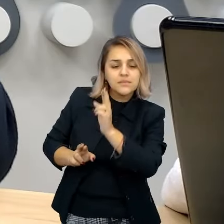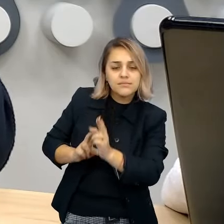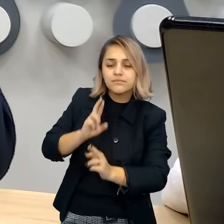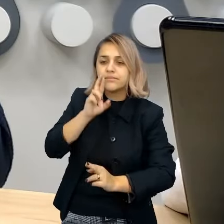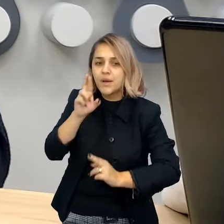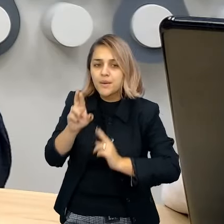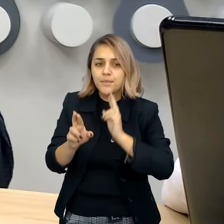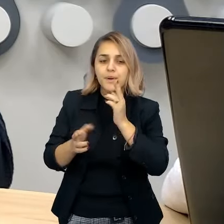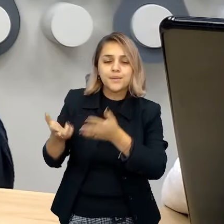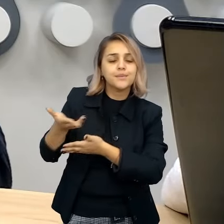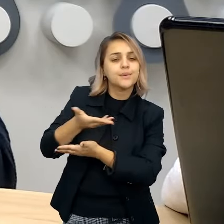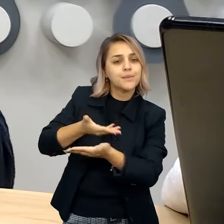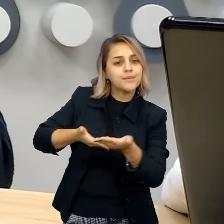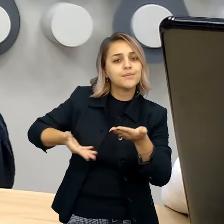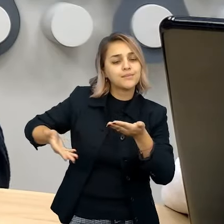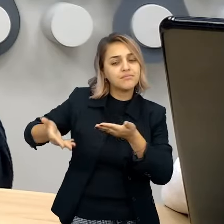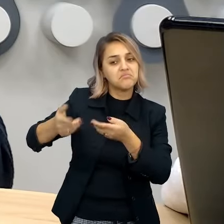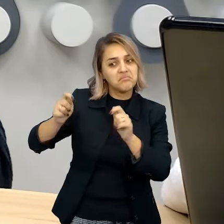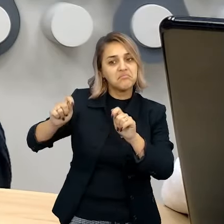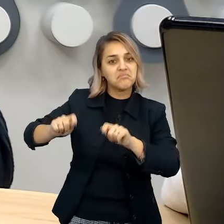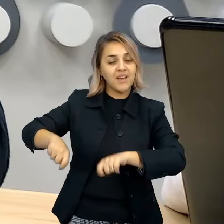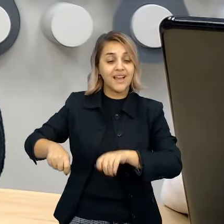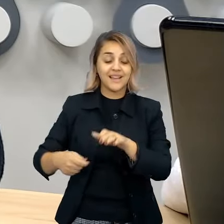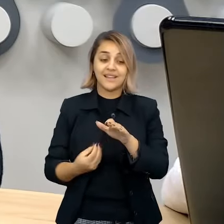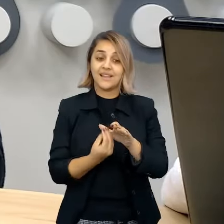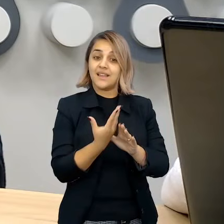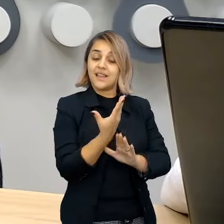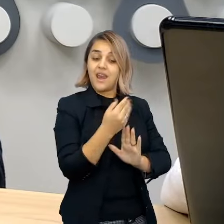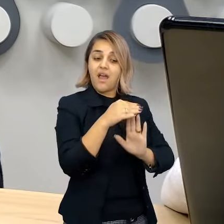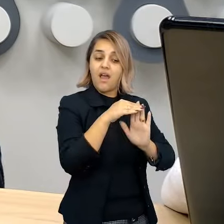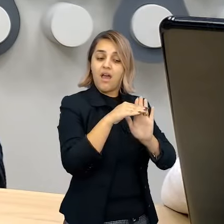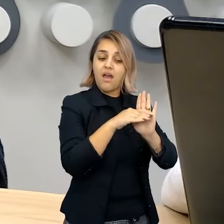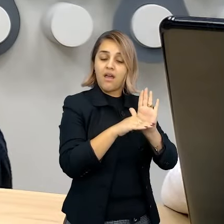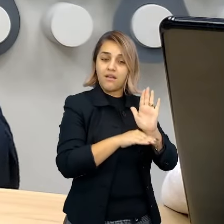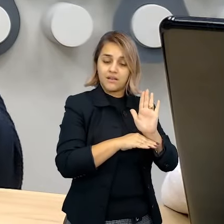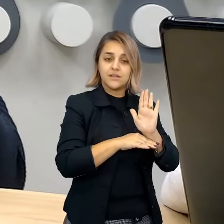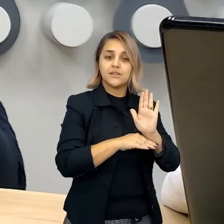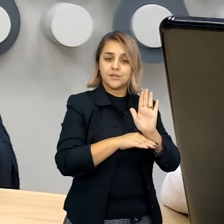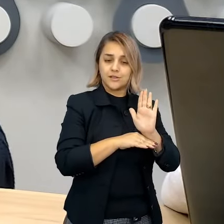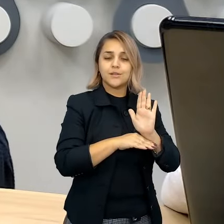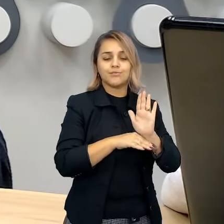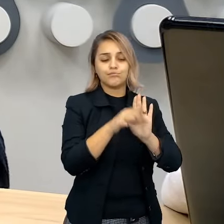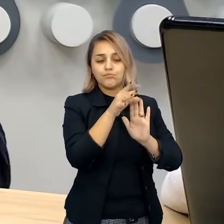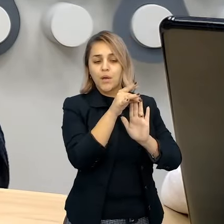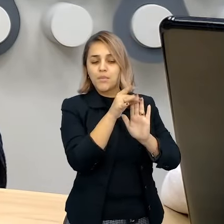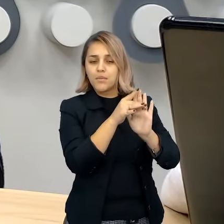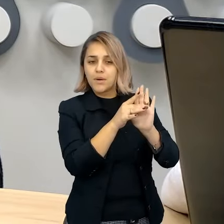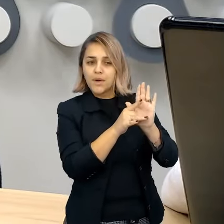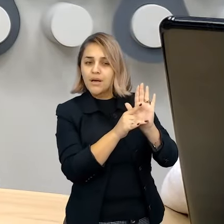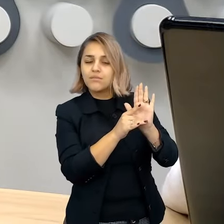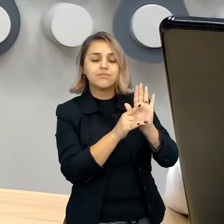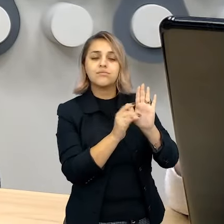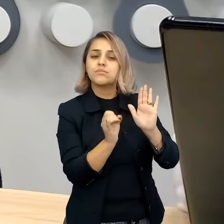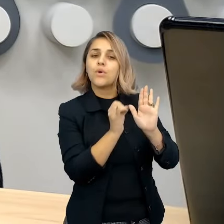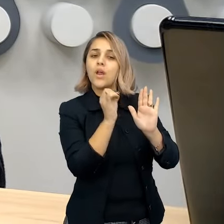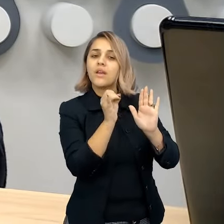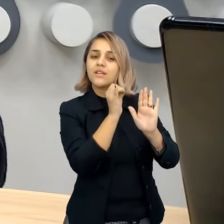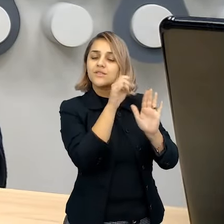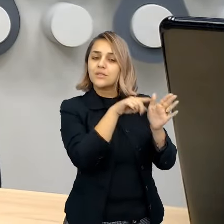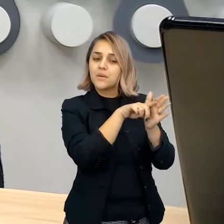delas, juntos construam uma lista de itens que devem ser considerados ao se planejar uma pesquisa